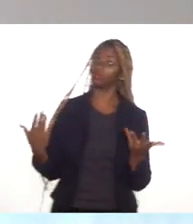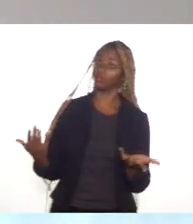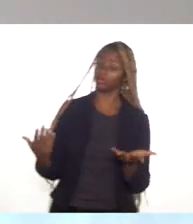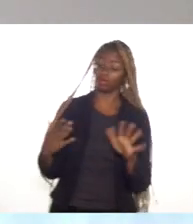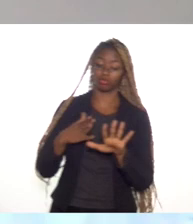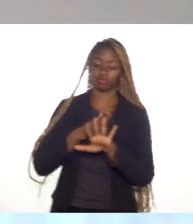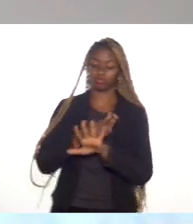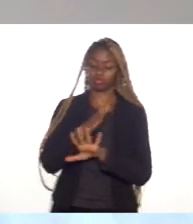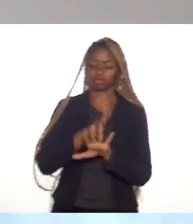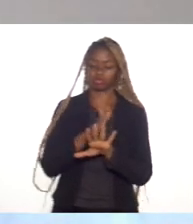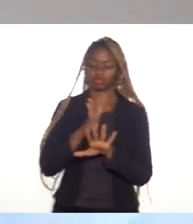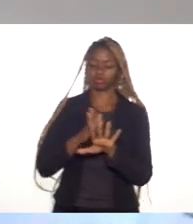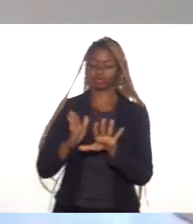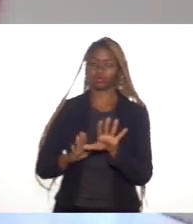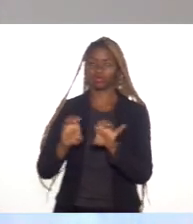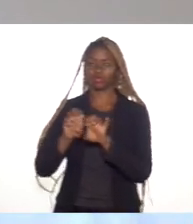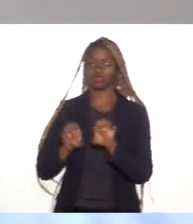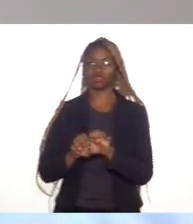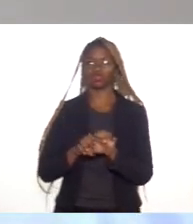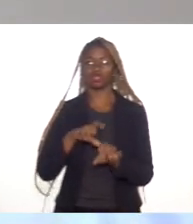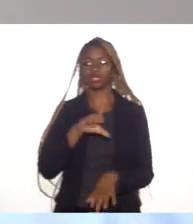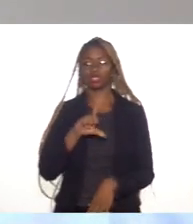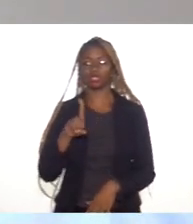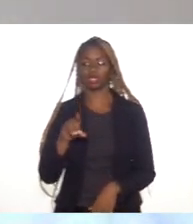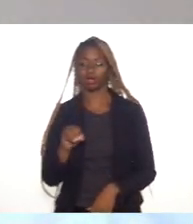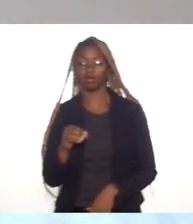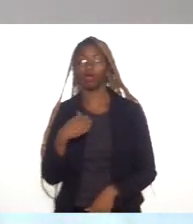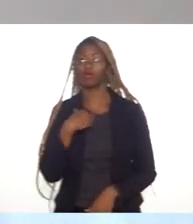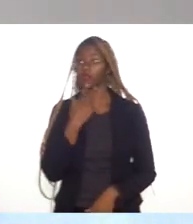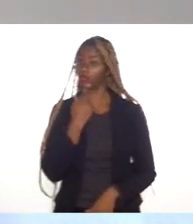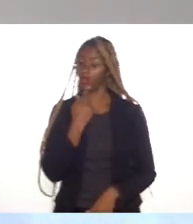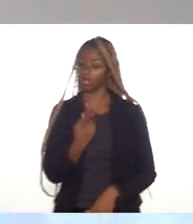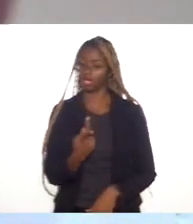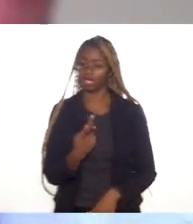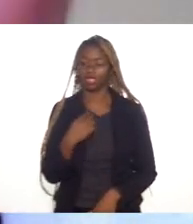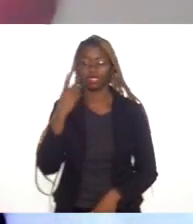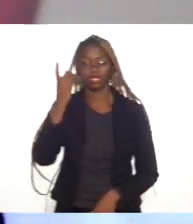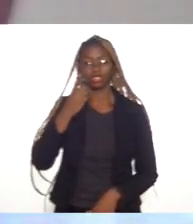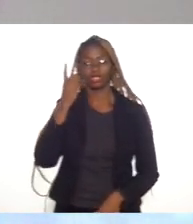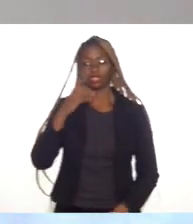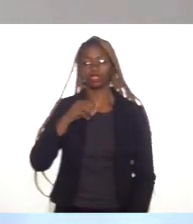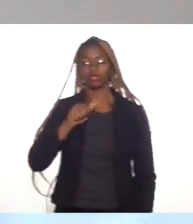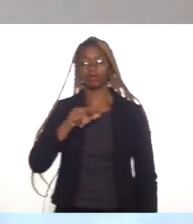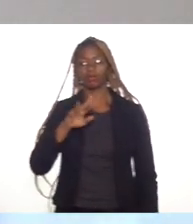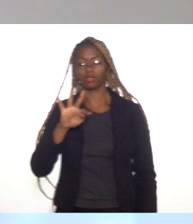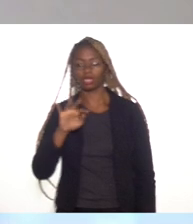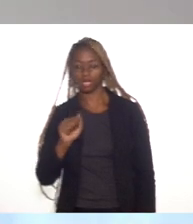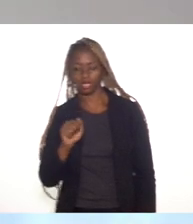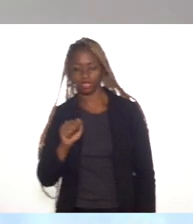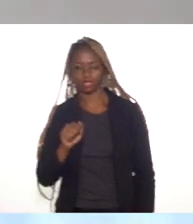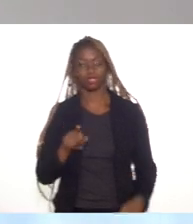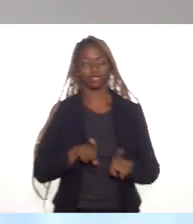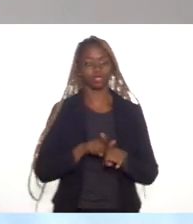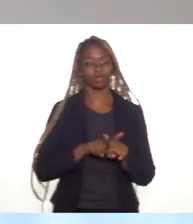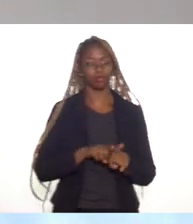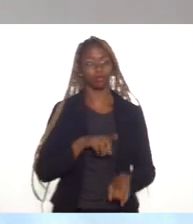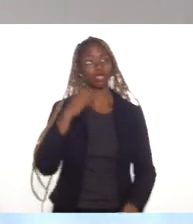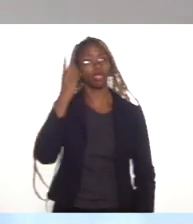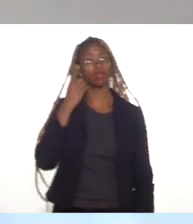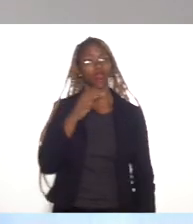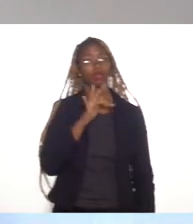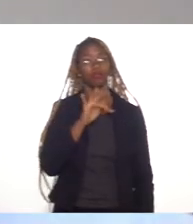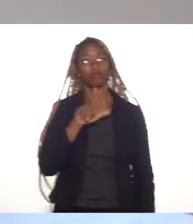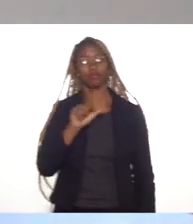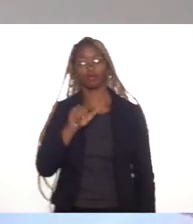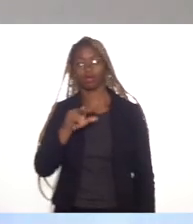estruturantes da LDO, eu queria dizer, a deputada Marta Rocha, é o deputado Flávio Serafini,